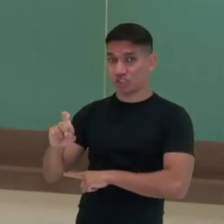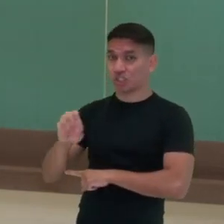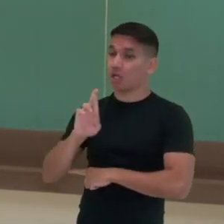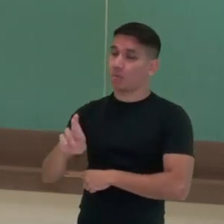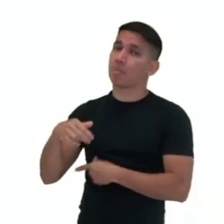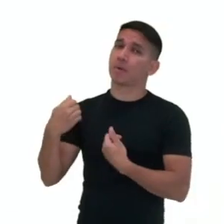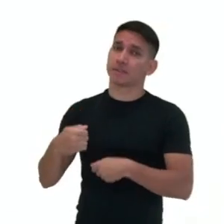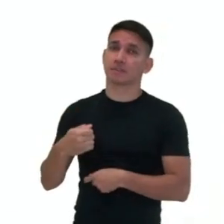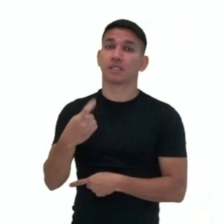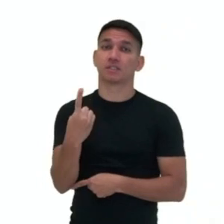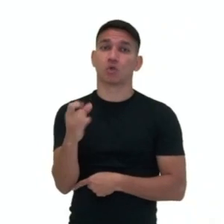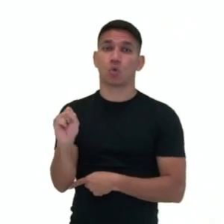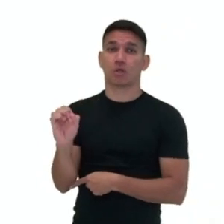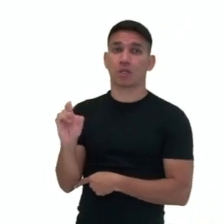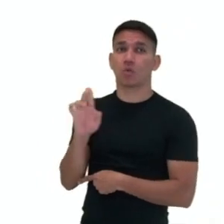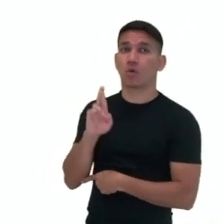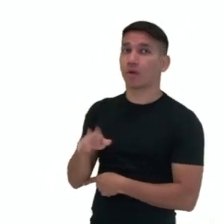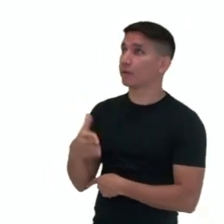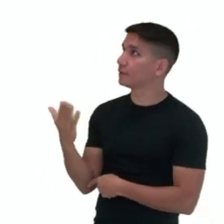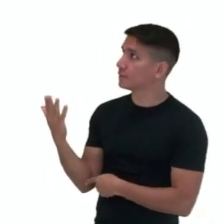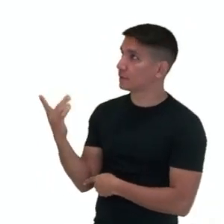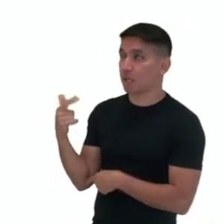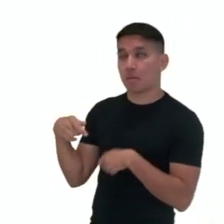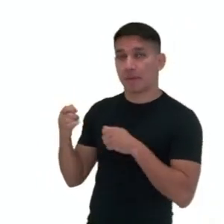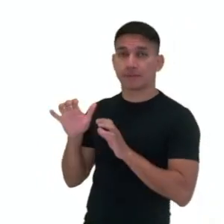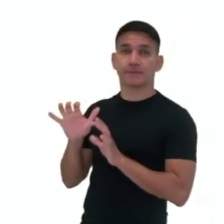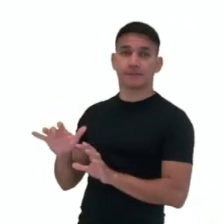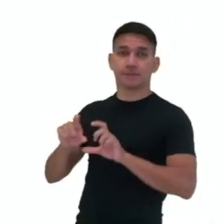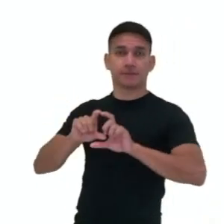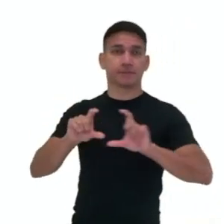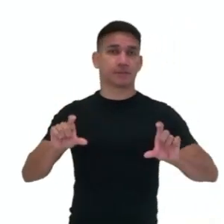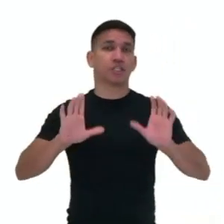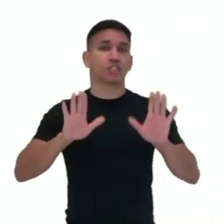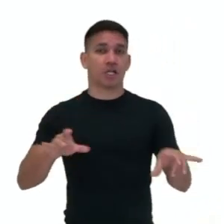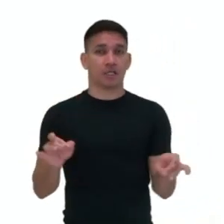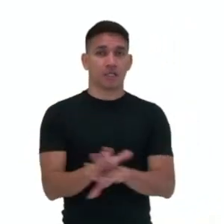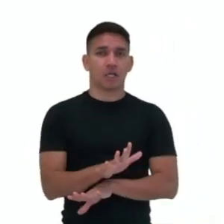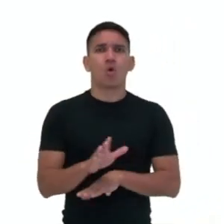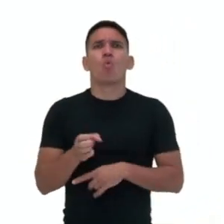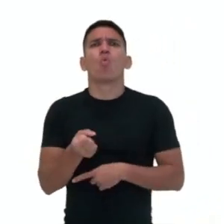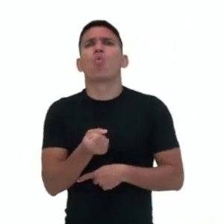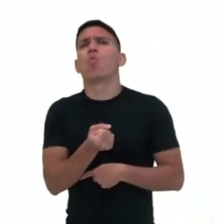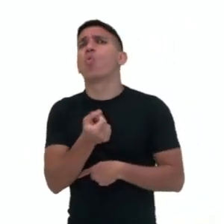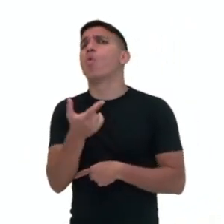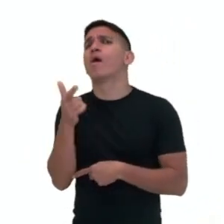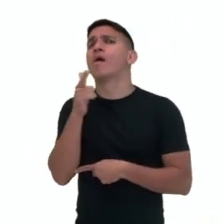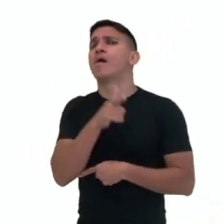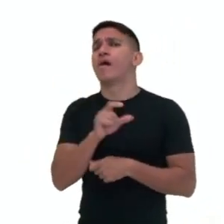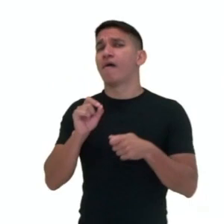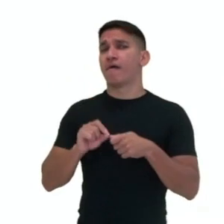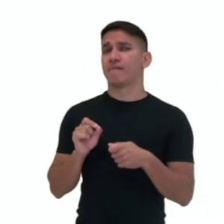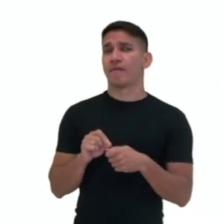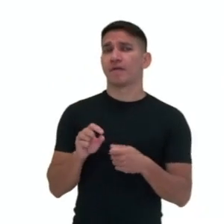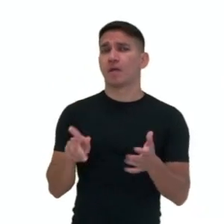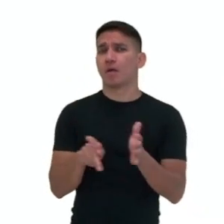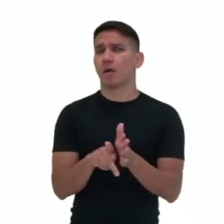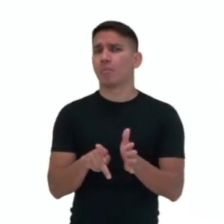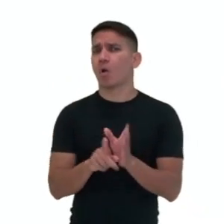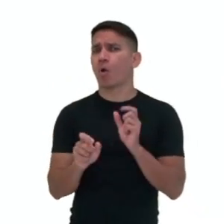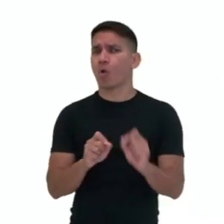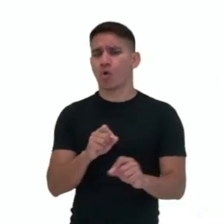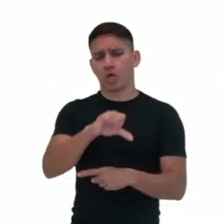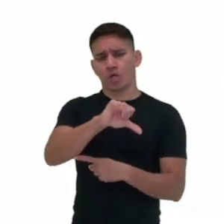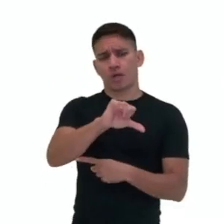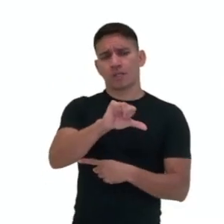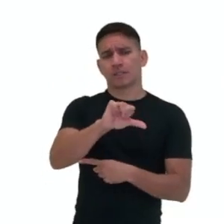180, né? 95 mais x, ele vai ter que dar 180. Agora, quanto que eu somo a 95 que dá 180? Vamos pensar,